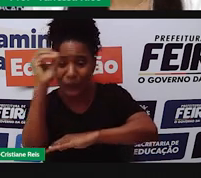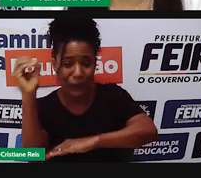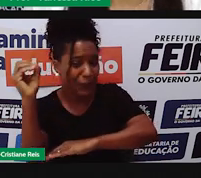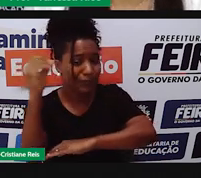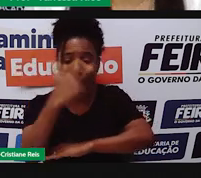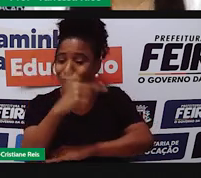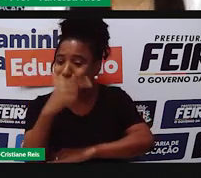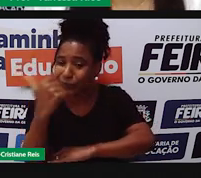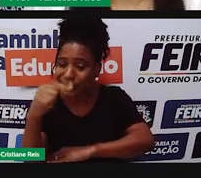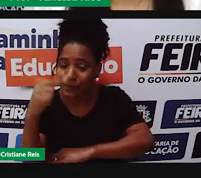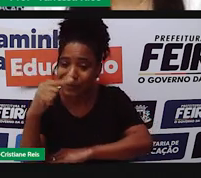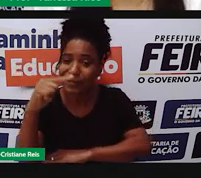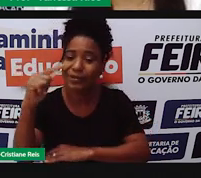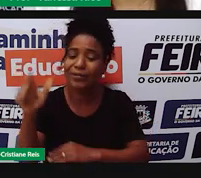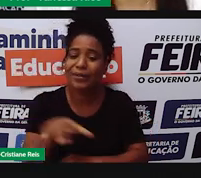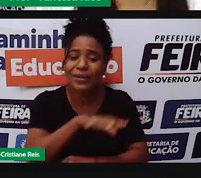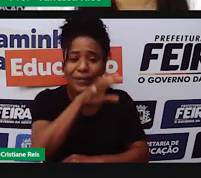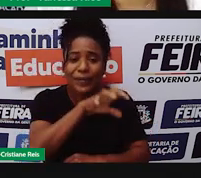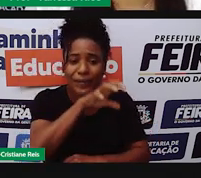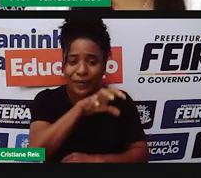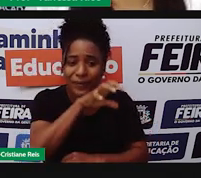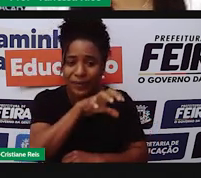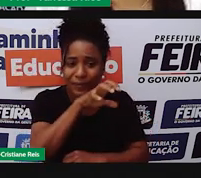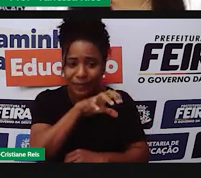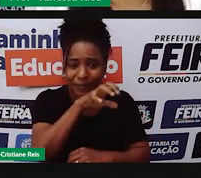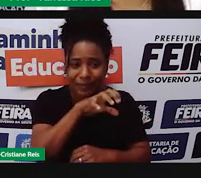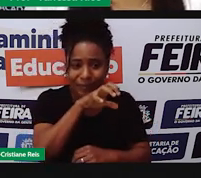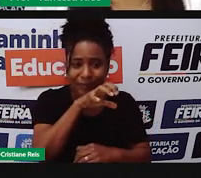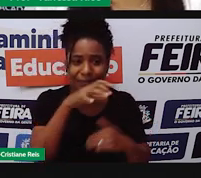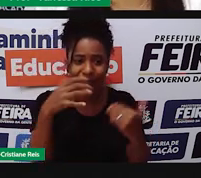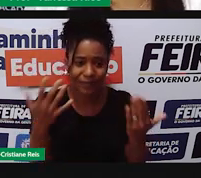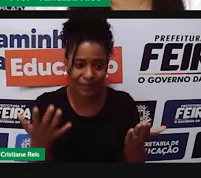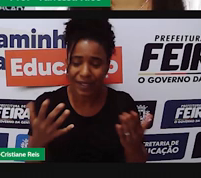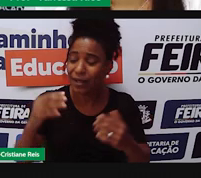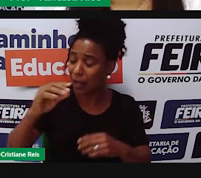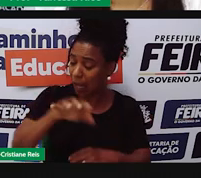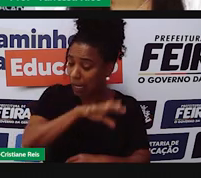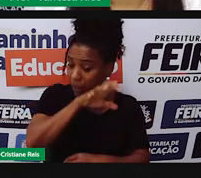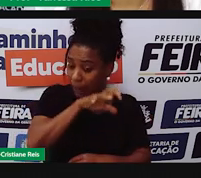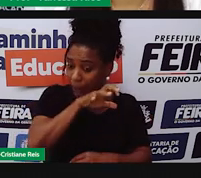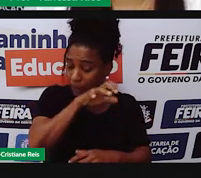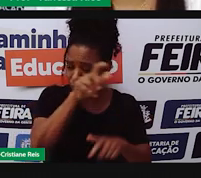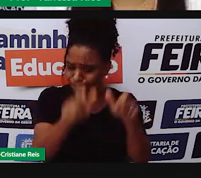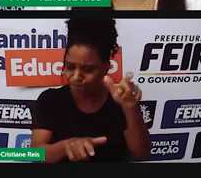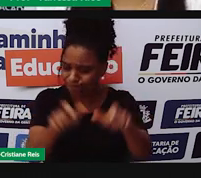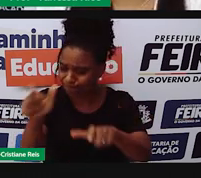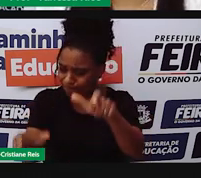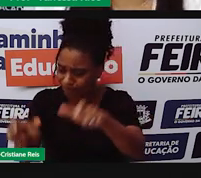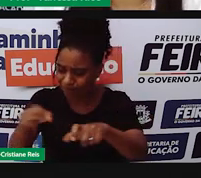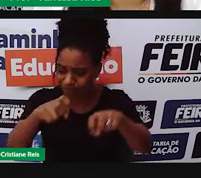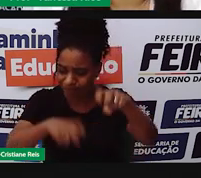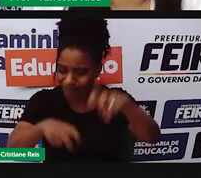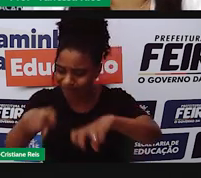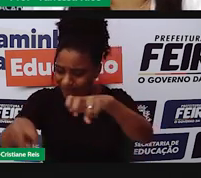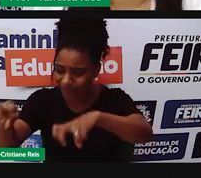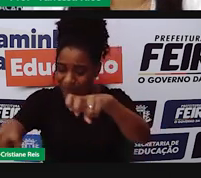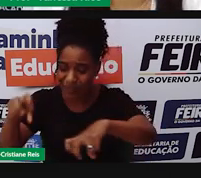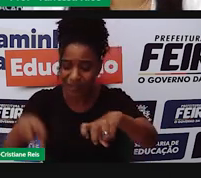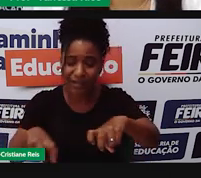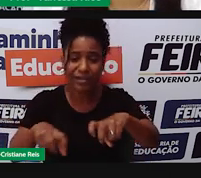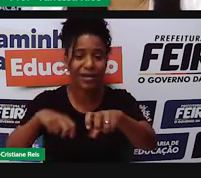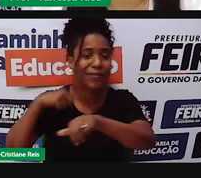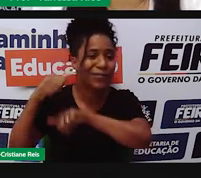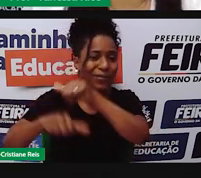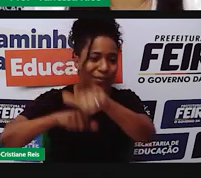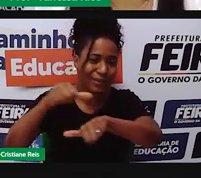teriam aí no seu, na sua, nos seus hábitos, né? Na sua forma de vida aí, alterações importantes